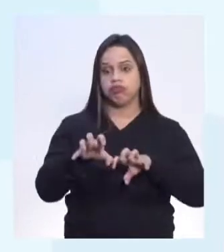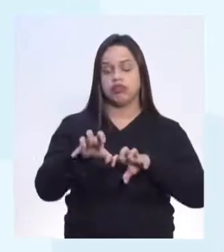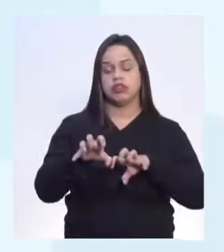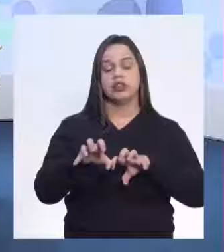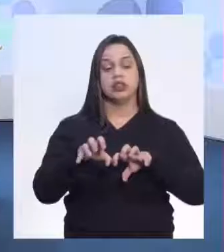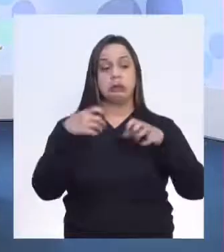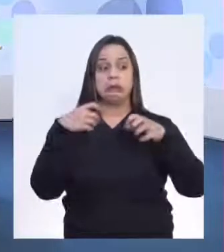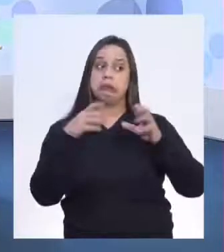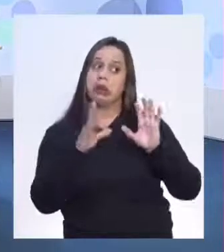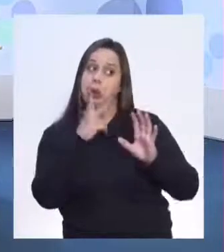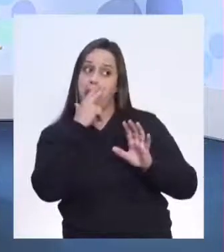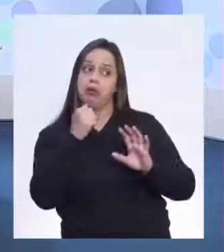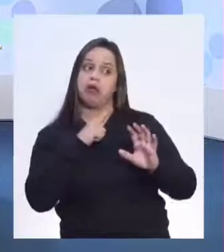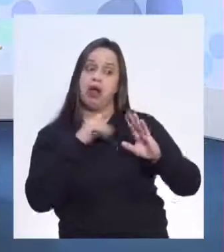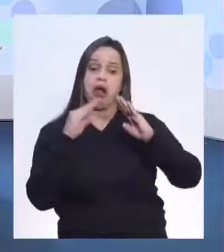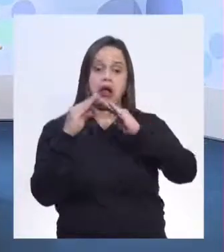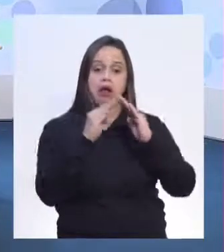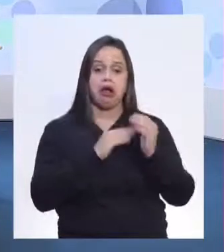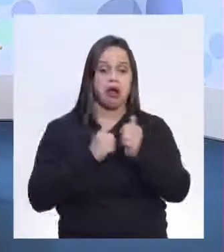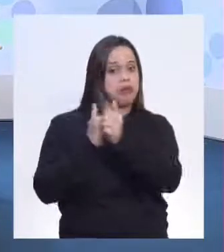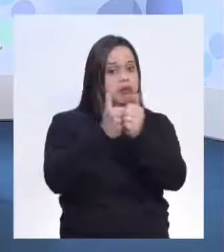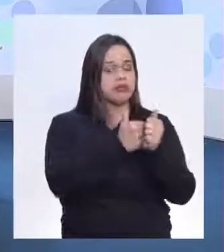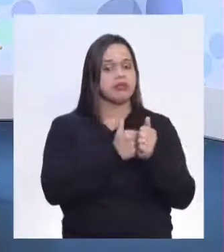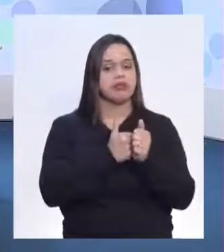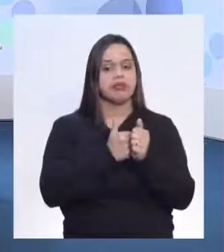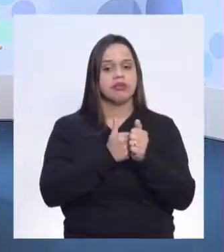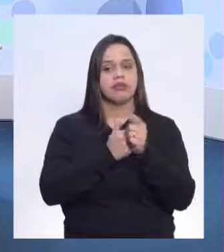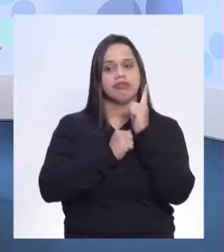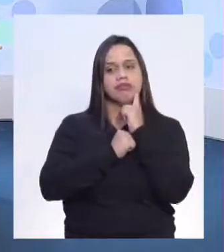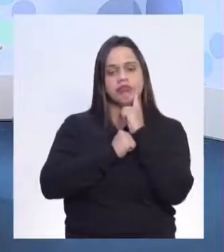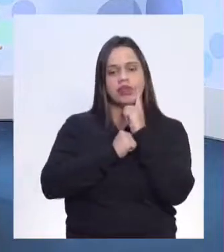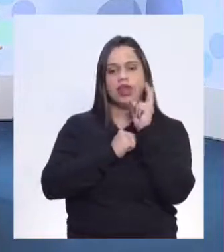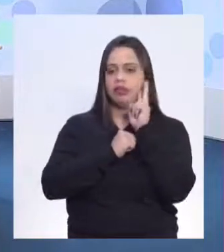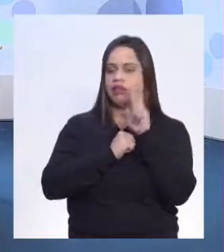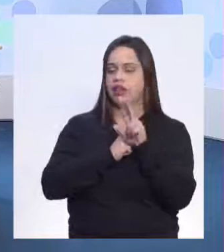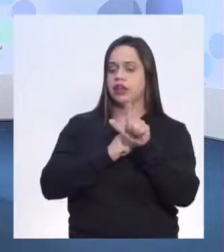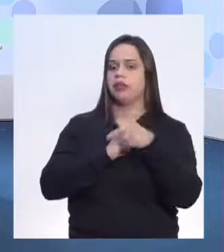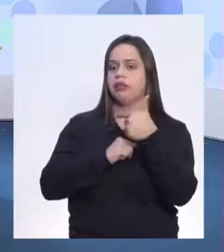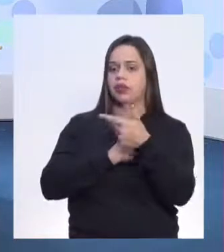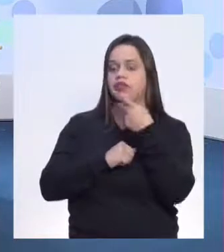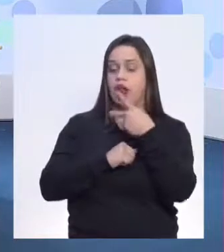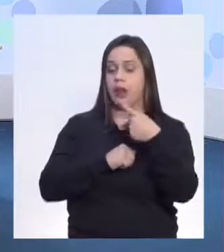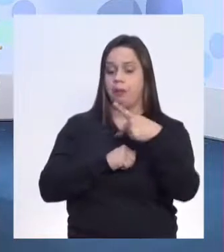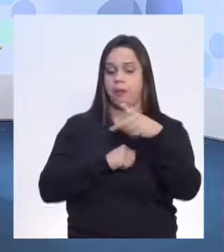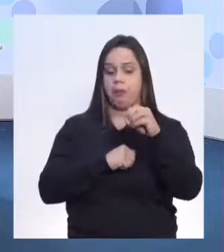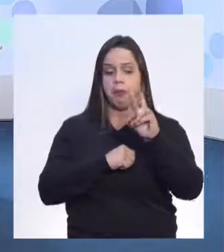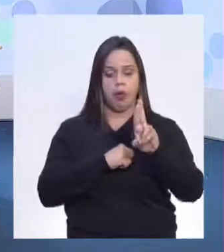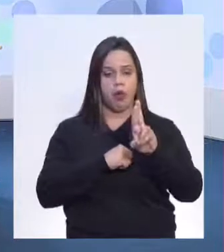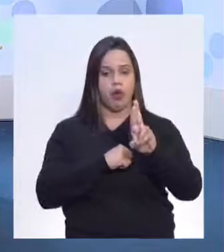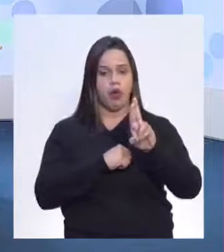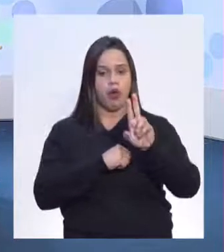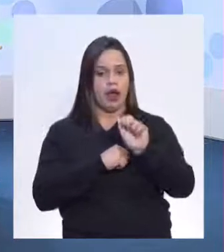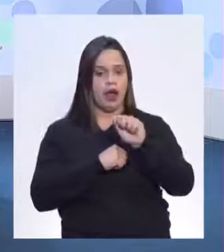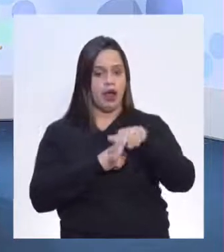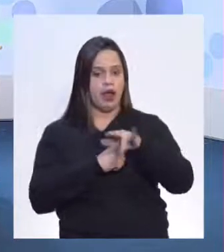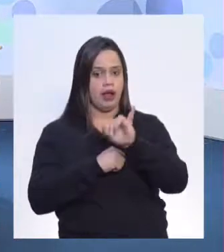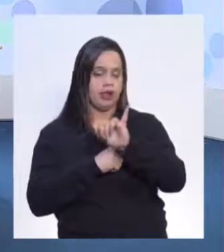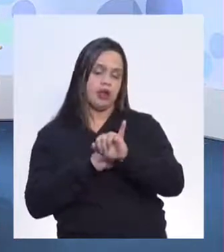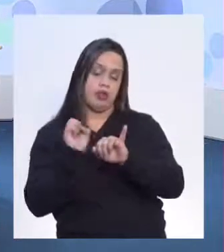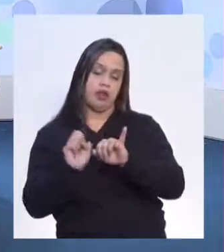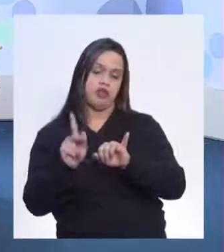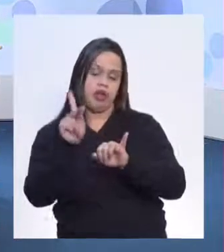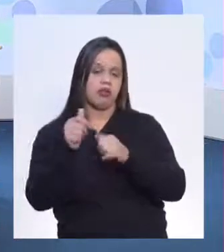seus aposentos por aqui, ó. A gente precisa falar, né, depois desse por aqui. Mas tudo bem, Júlia.